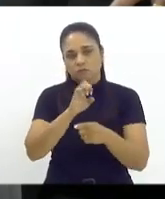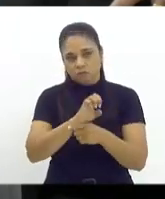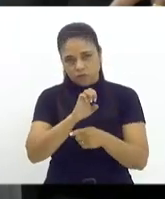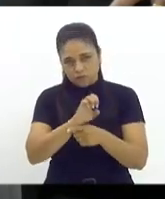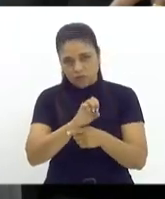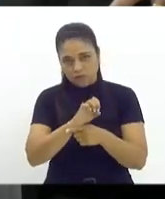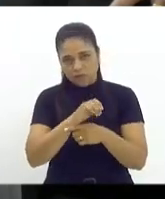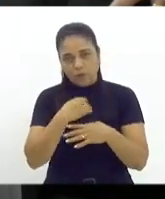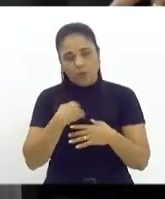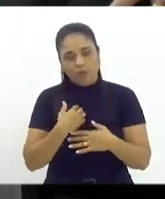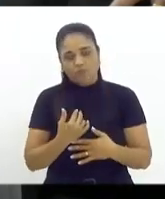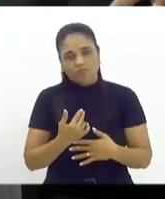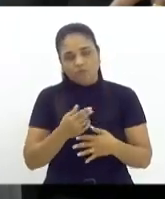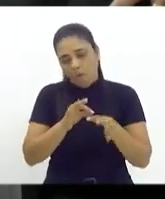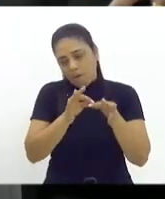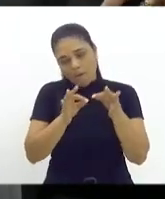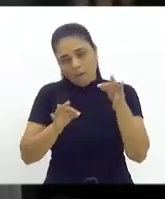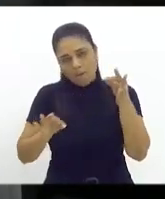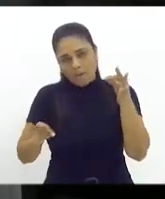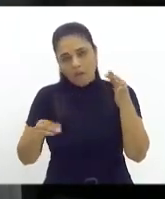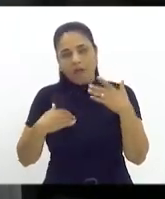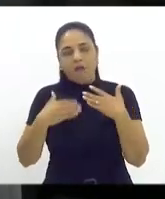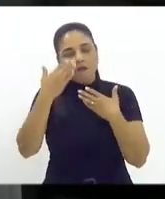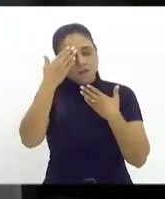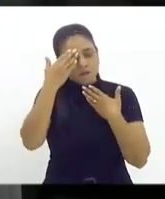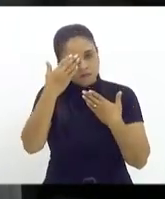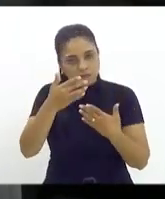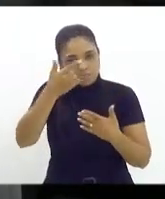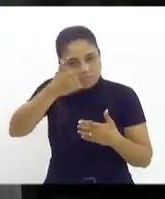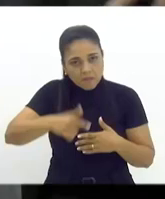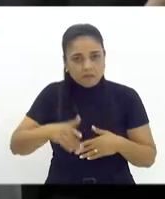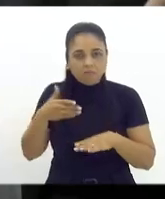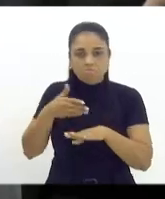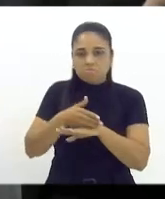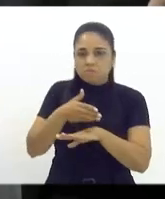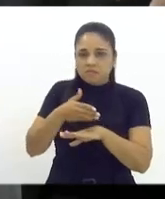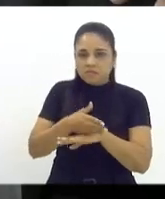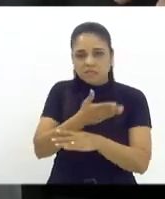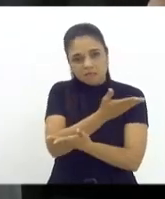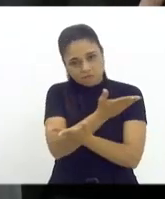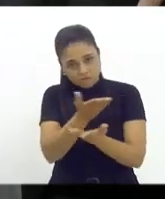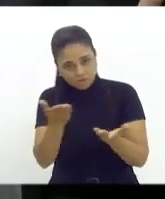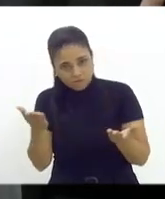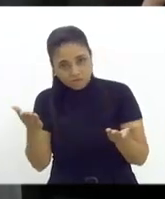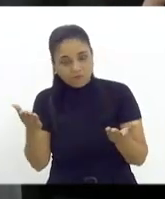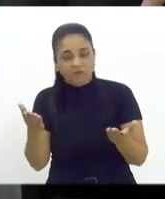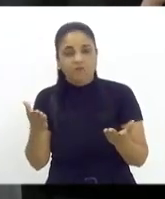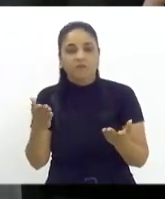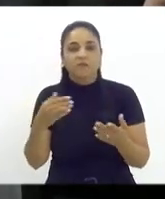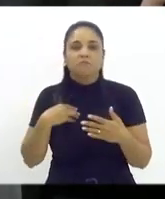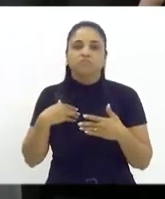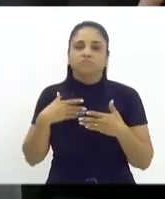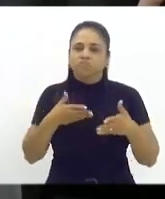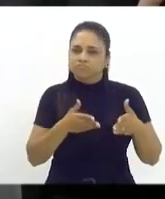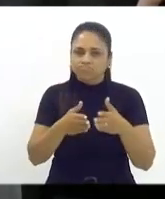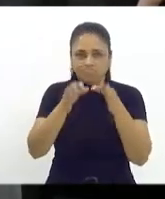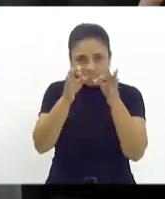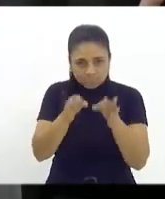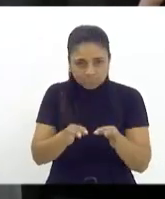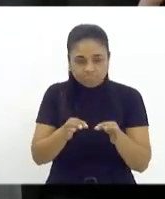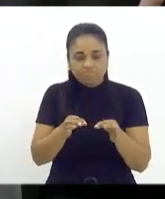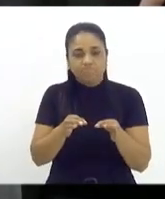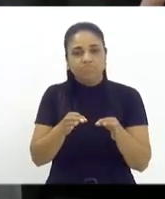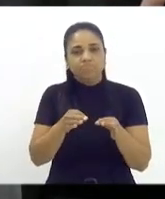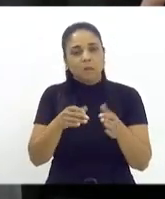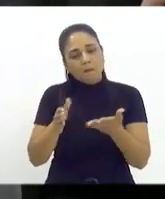me estender mais quero agradecer mais uma vez a presença das senhoras e acho que estamos no caminho certo produzindo aqui